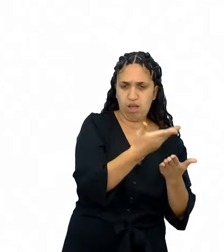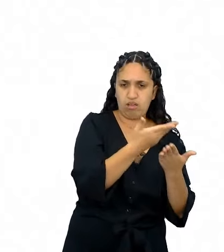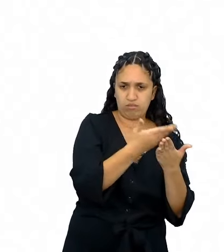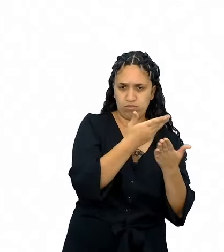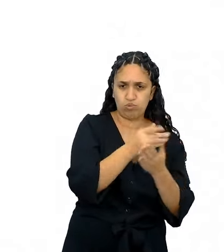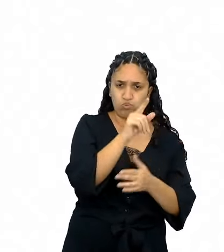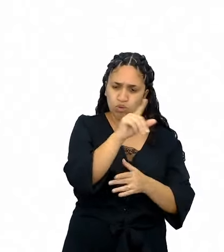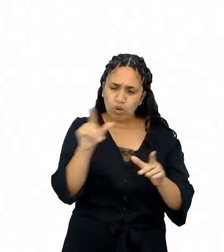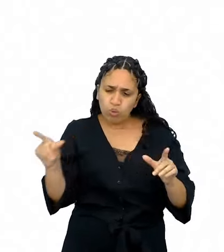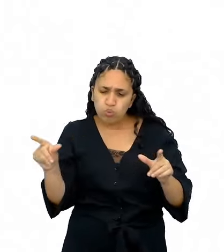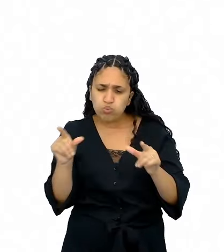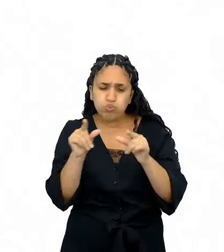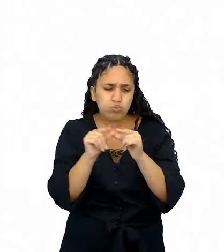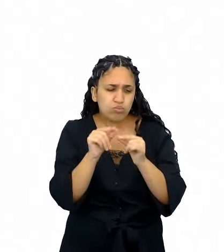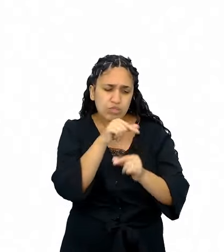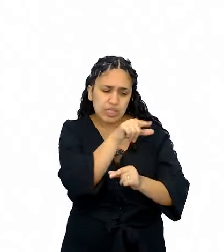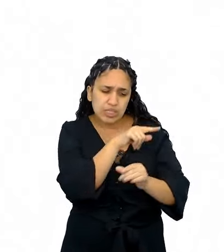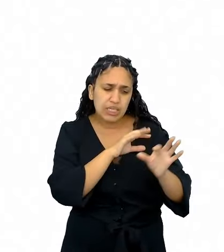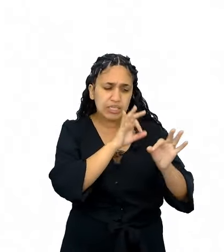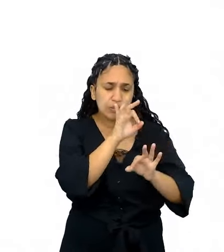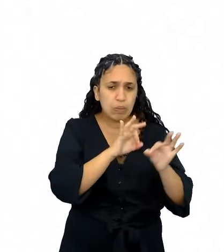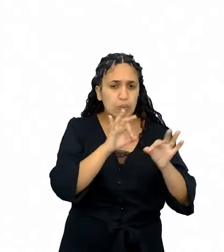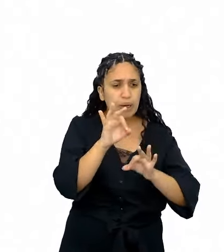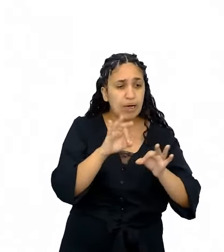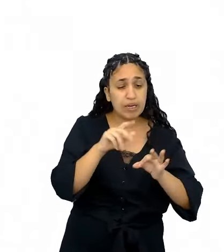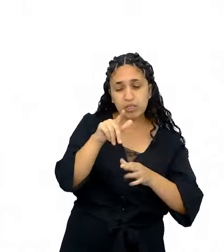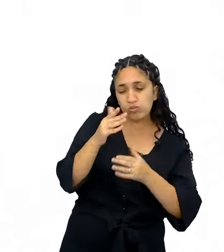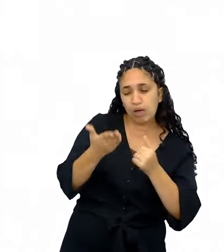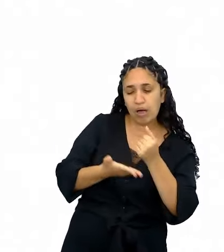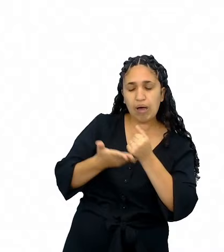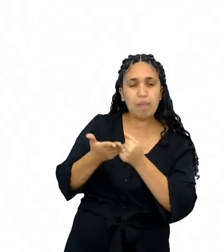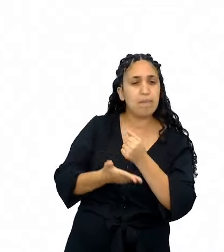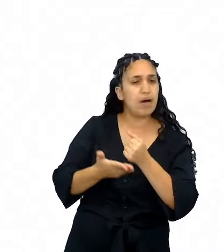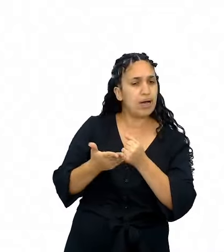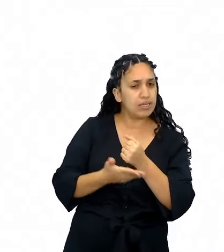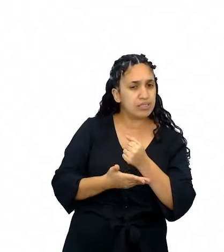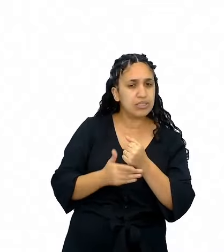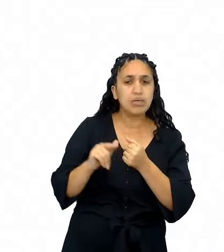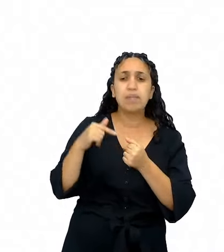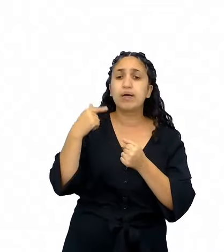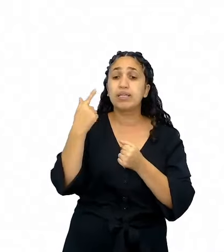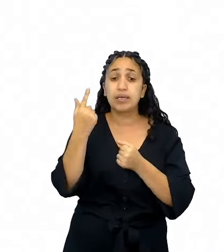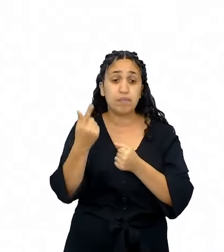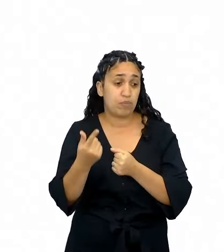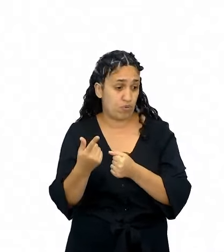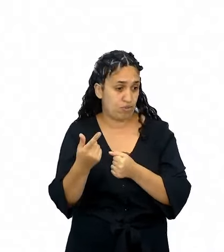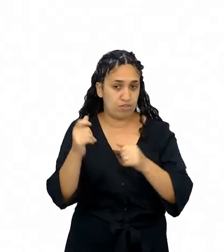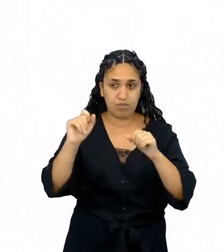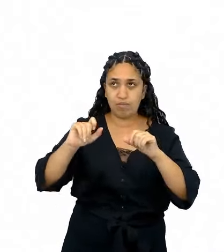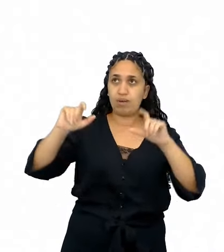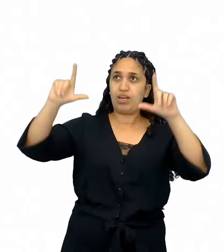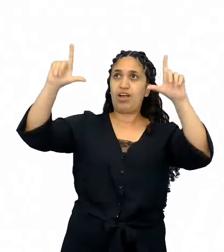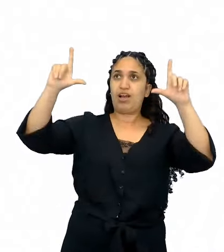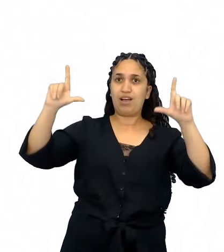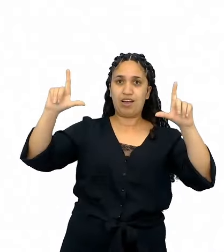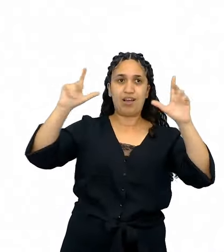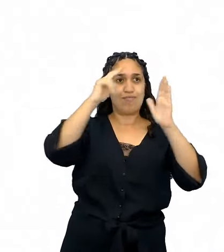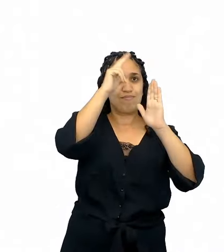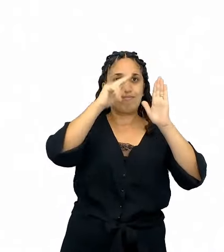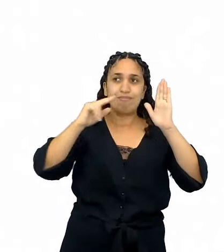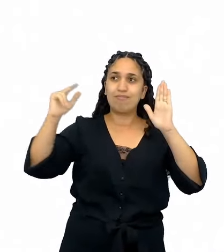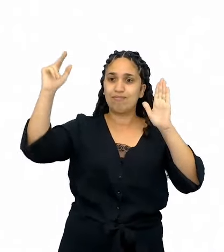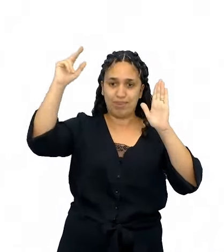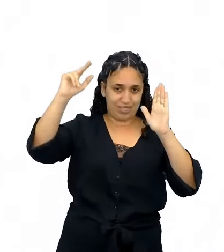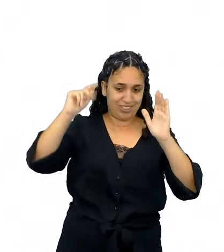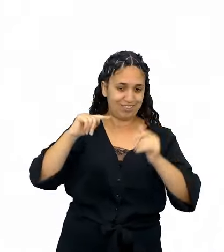campanha que produzirão na sequência posterior, que é a sequência 9. O caderno do professor,